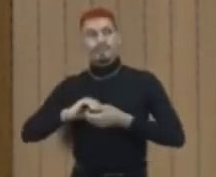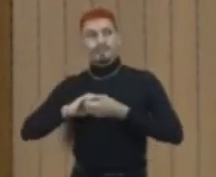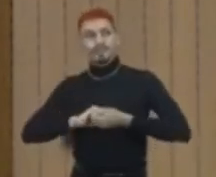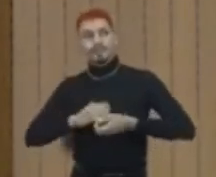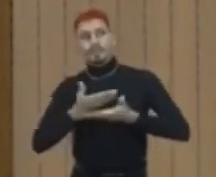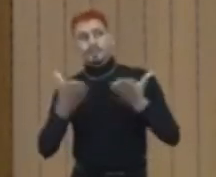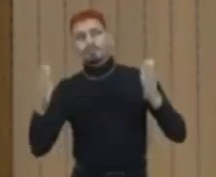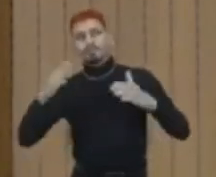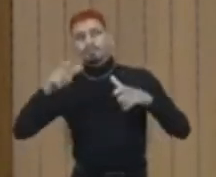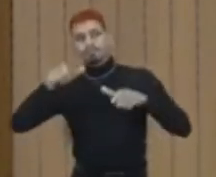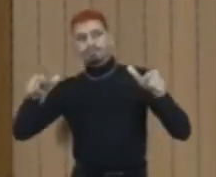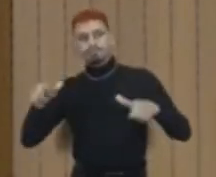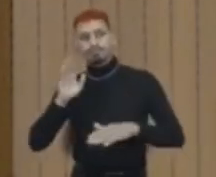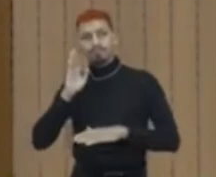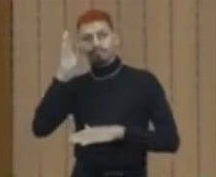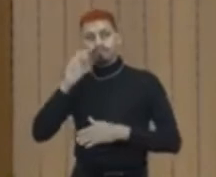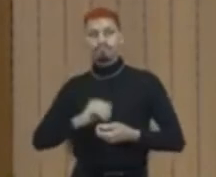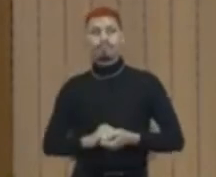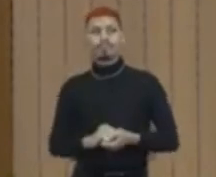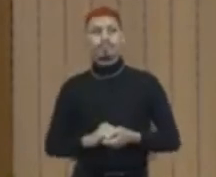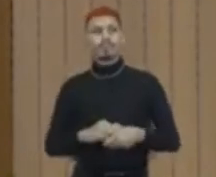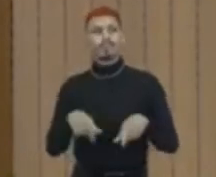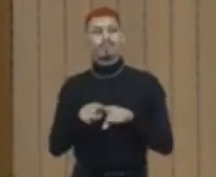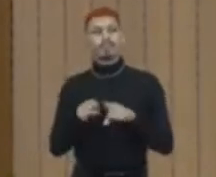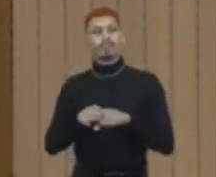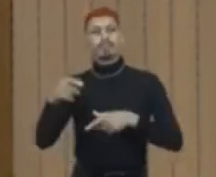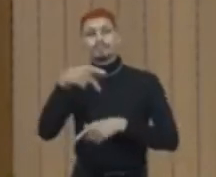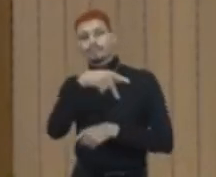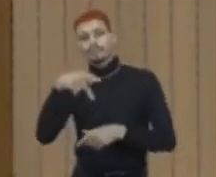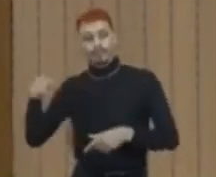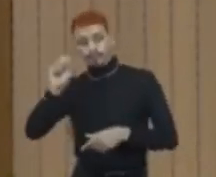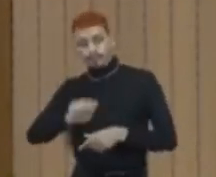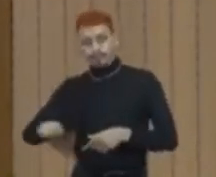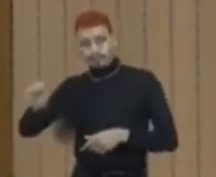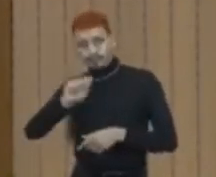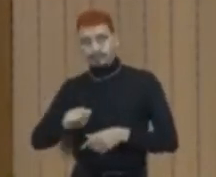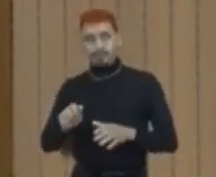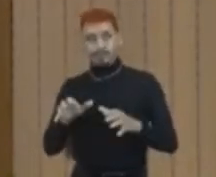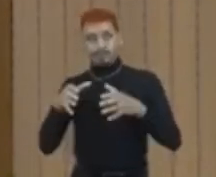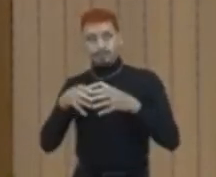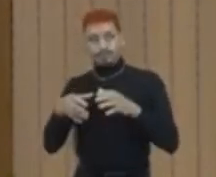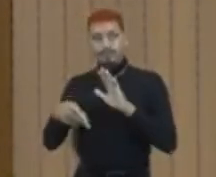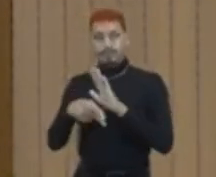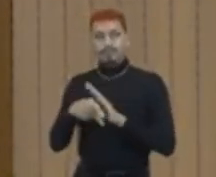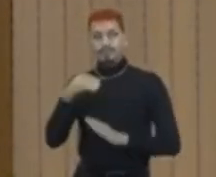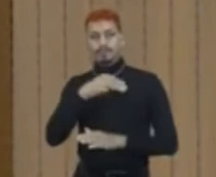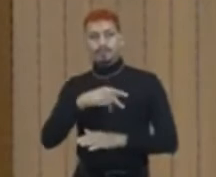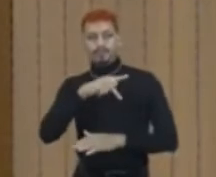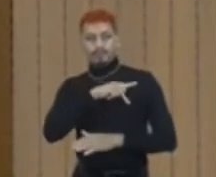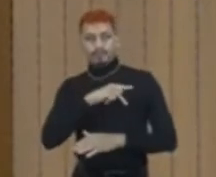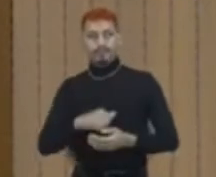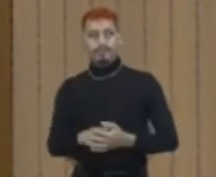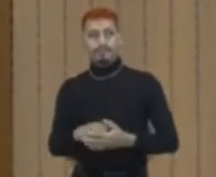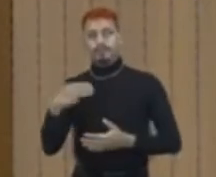todos os membros daquela corte, o senhor presidente da Associação Nacional de Membros do Ministério Público, CONAMP,